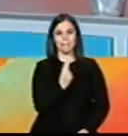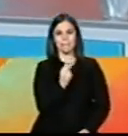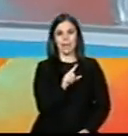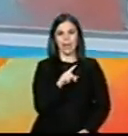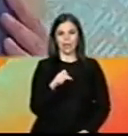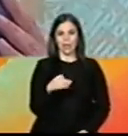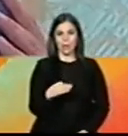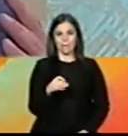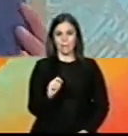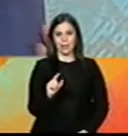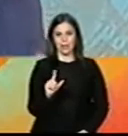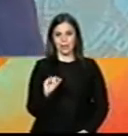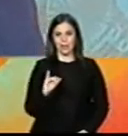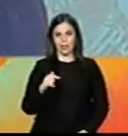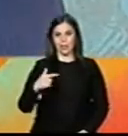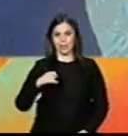Meu coração.